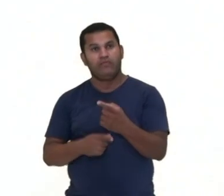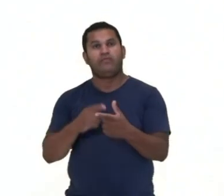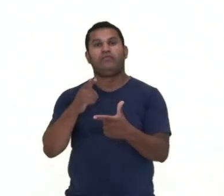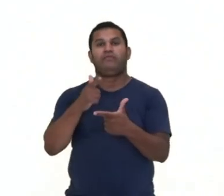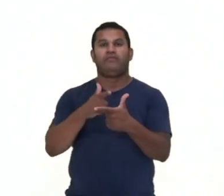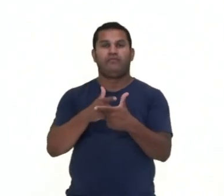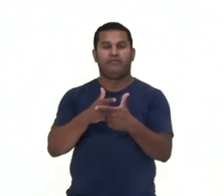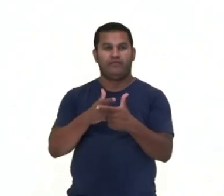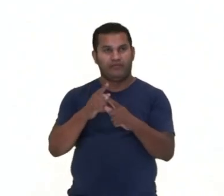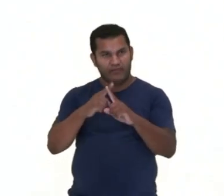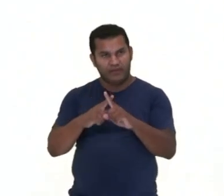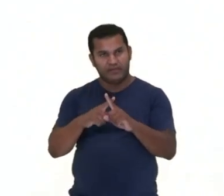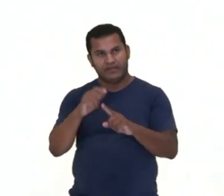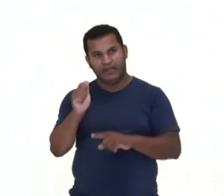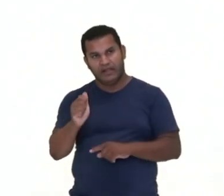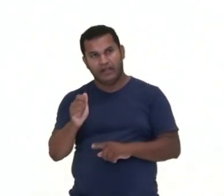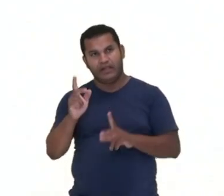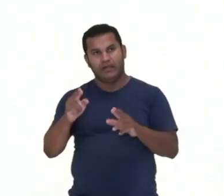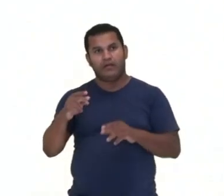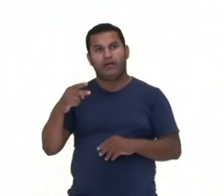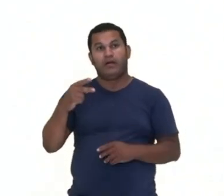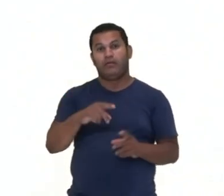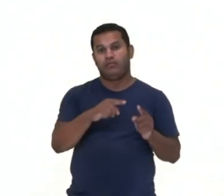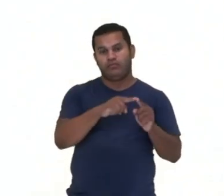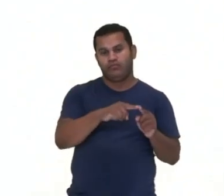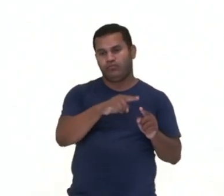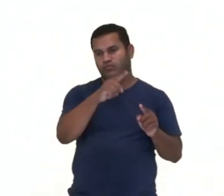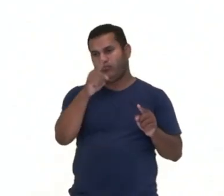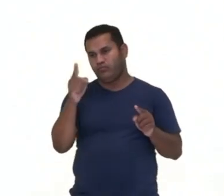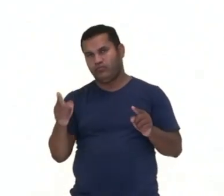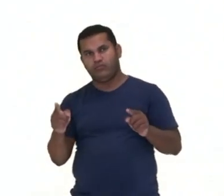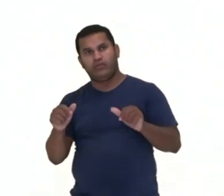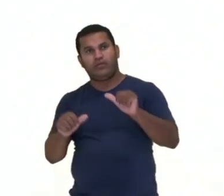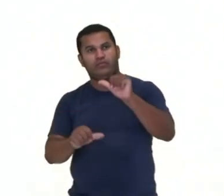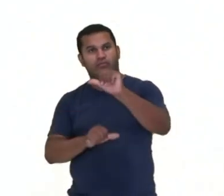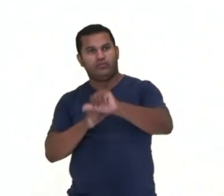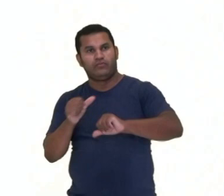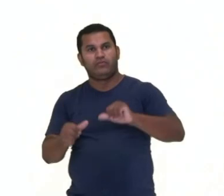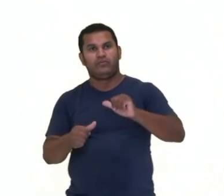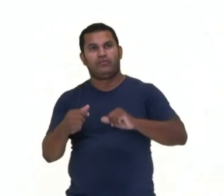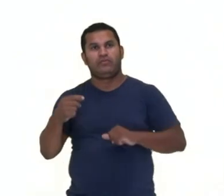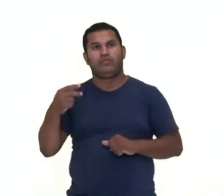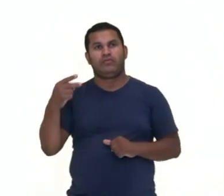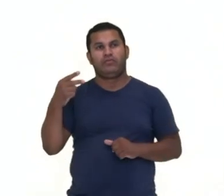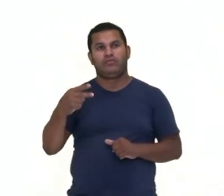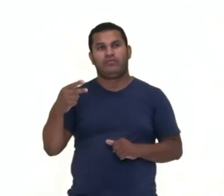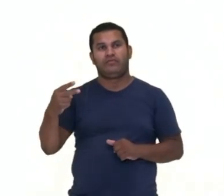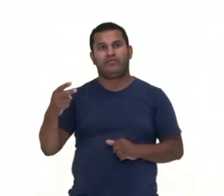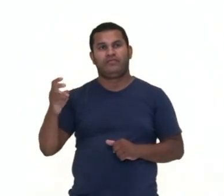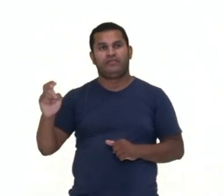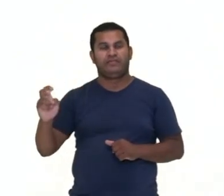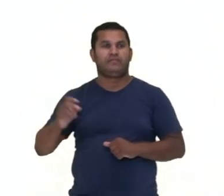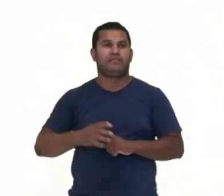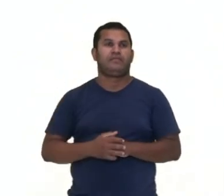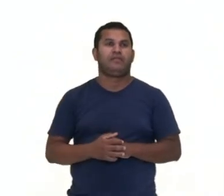0,01 vezes a. Aí eu passo dividindo para o outro lado, eu vou achar a aceleração de menos